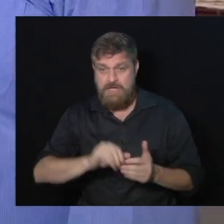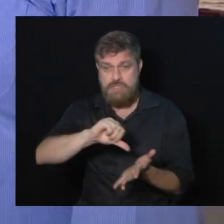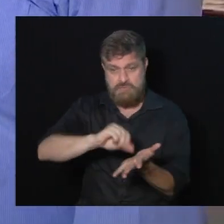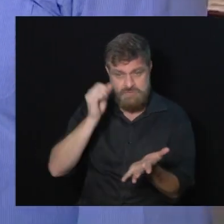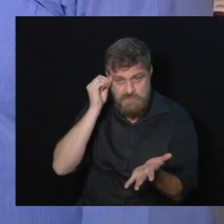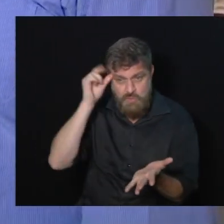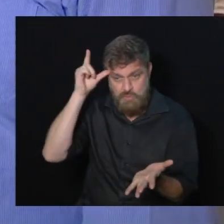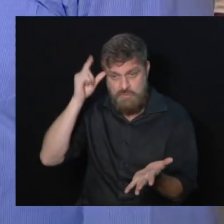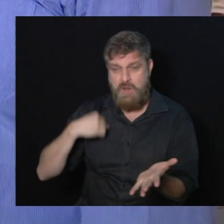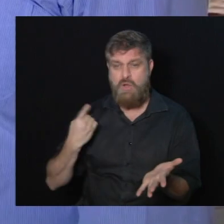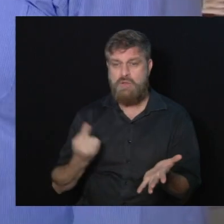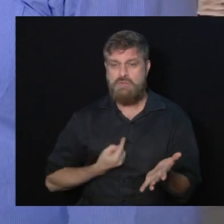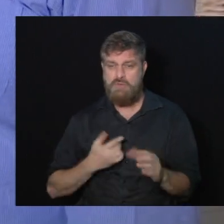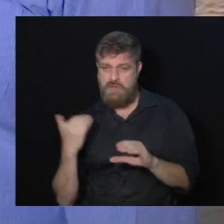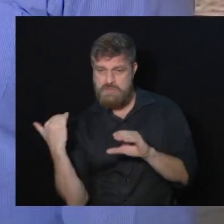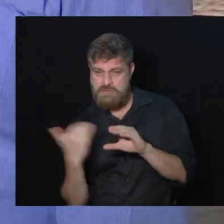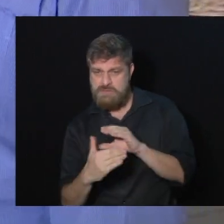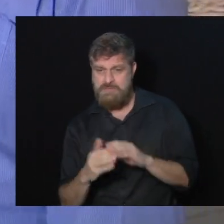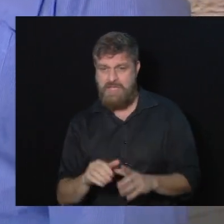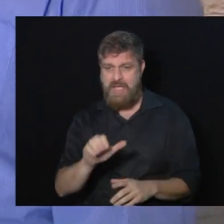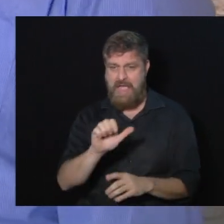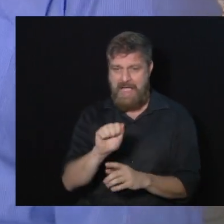Cultural, nosso e-mail é